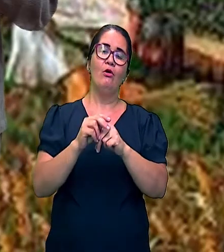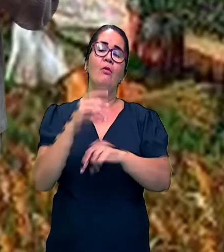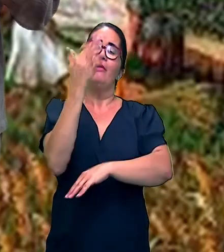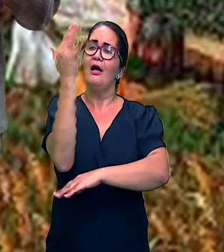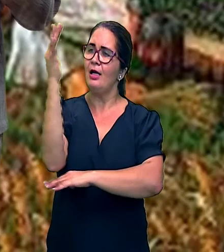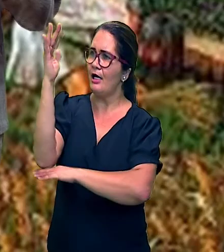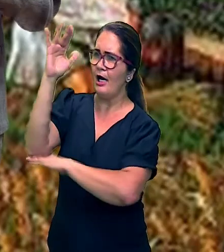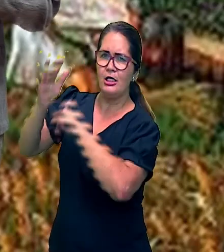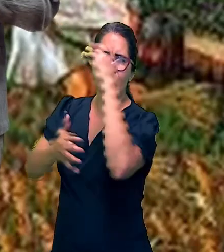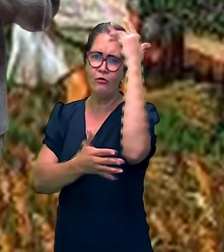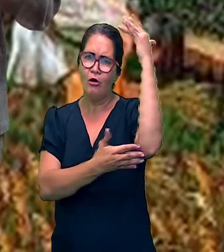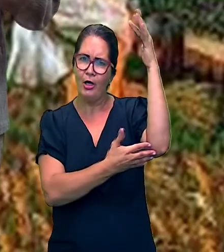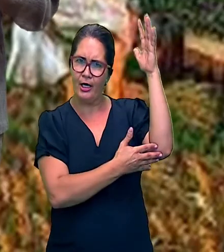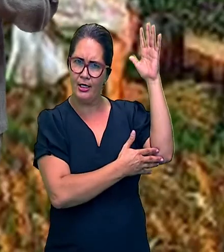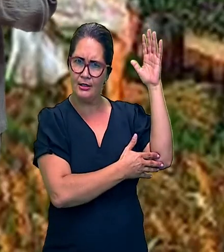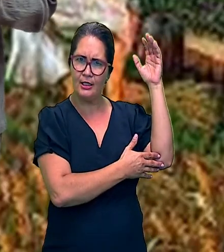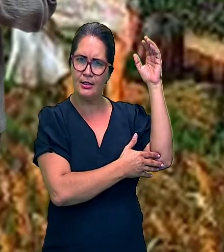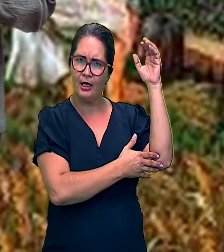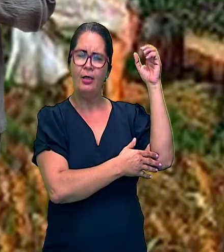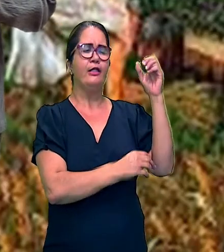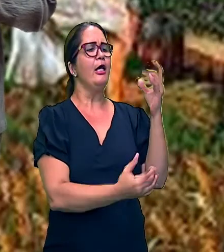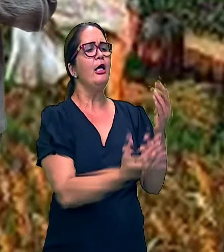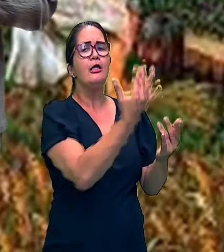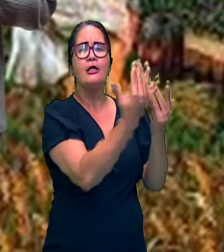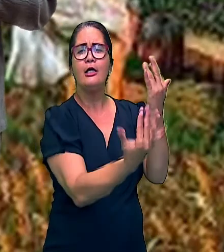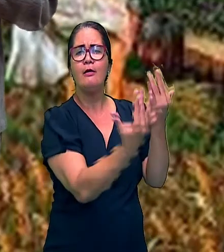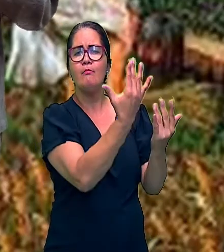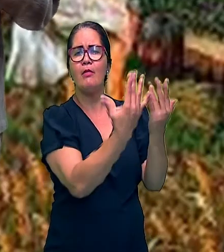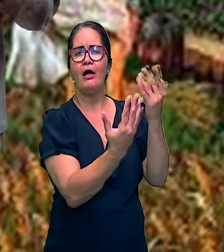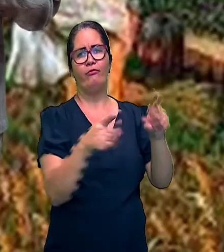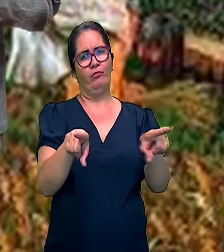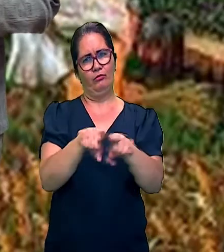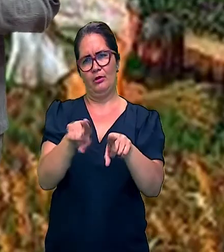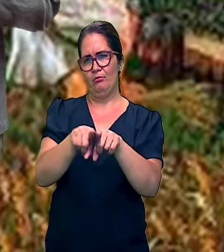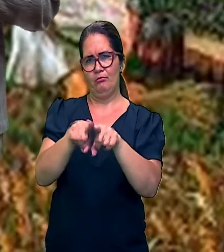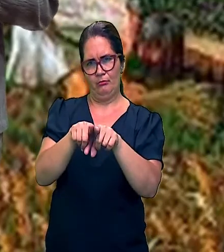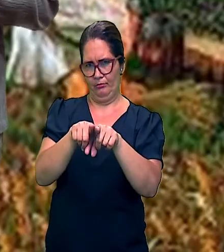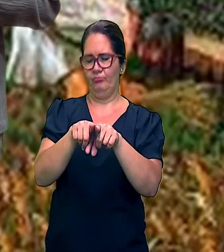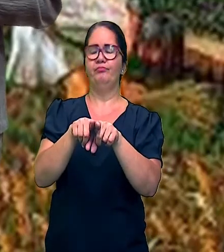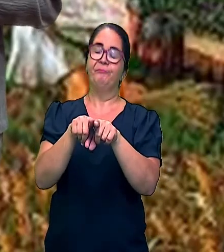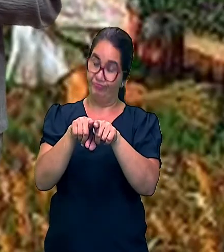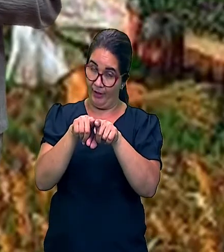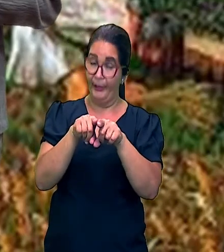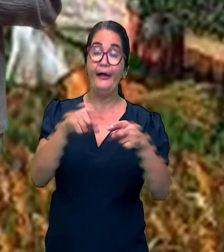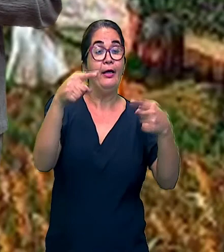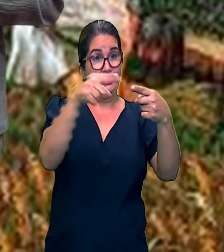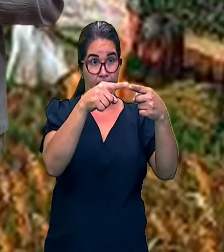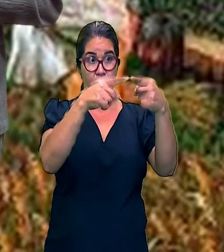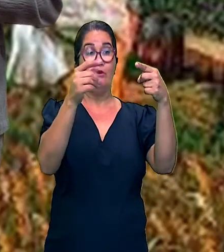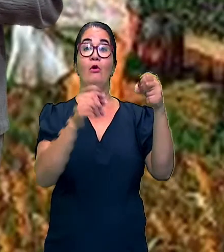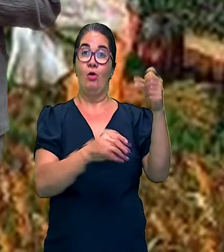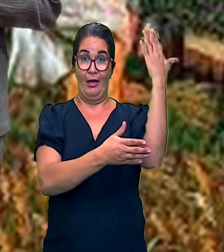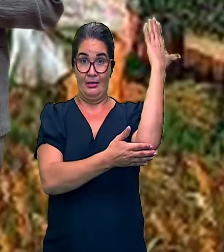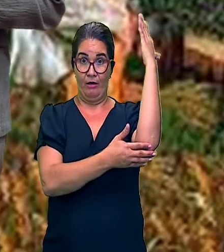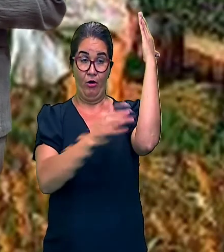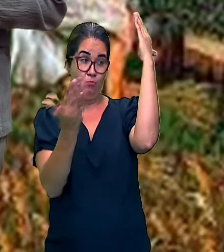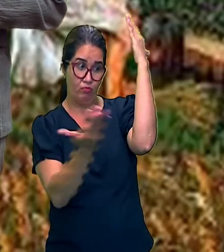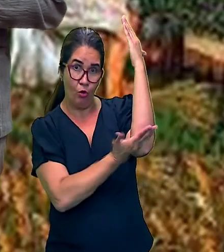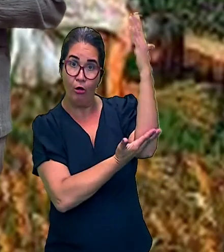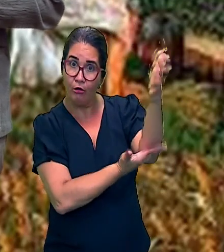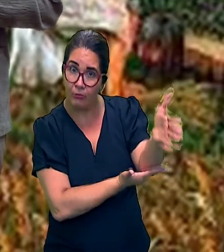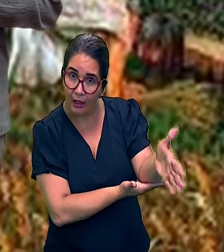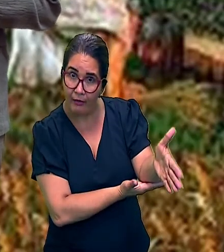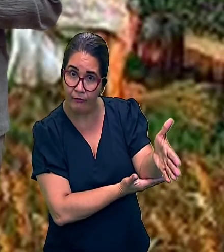É uma técnica mais barata, mas em compensação, ela vai diminuindo a riqueza